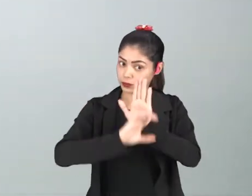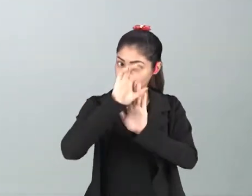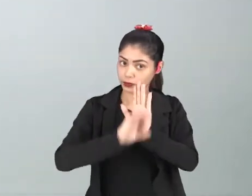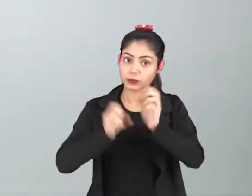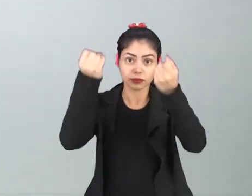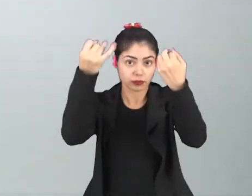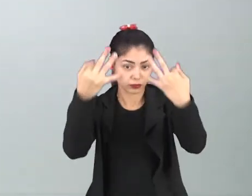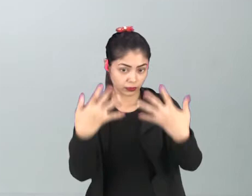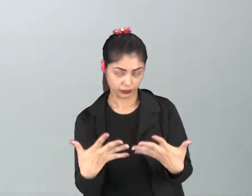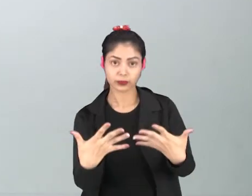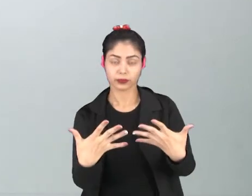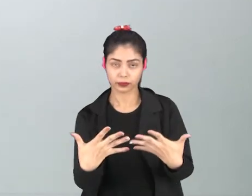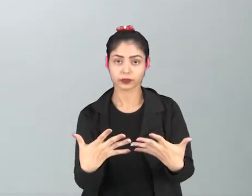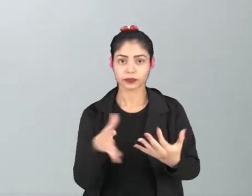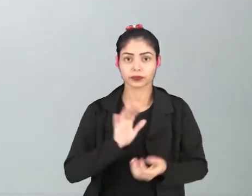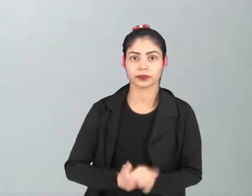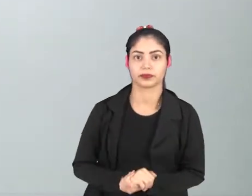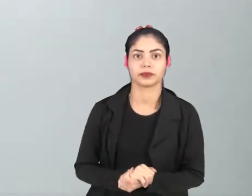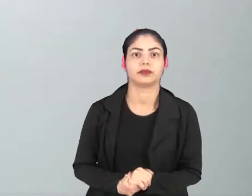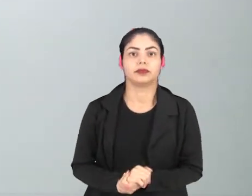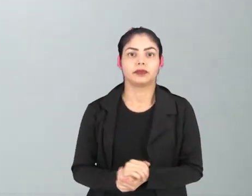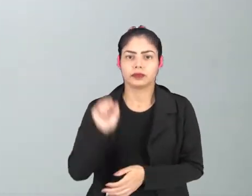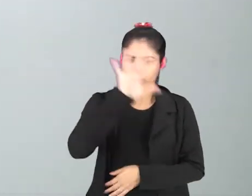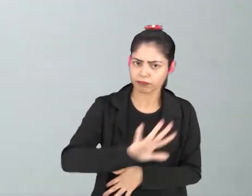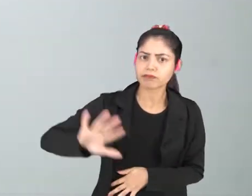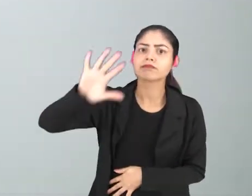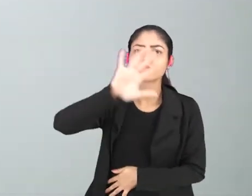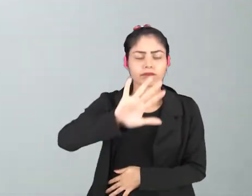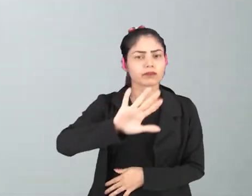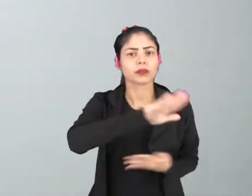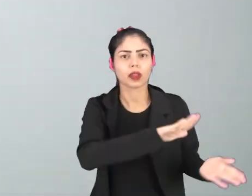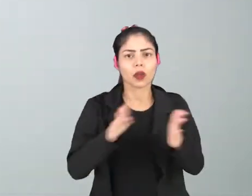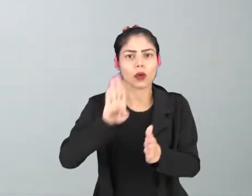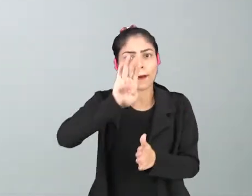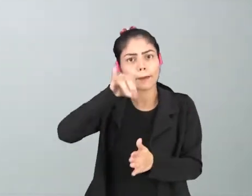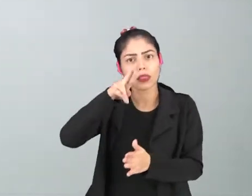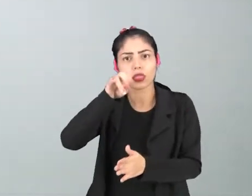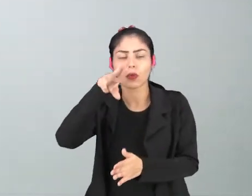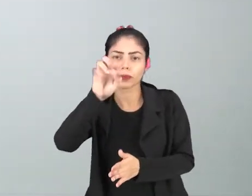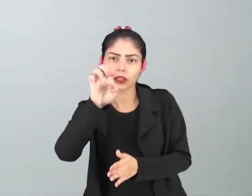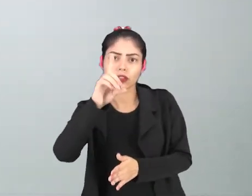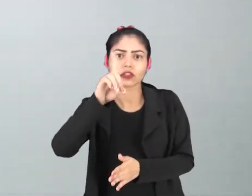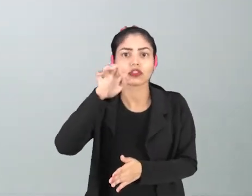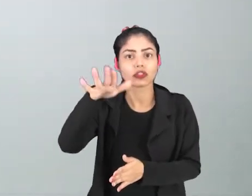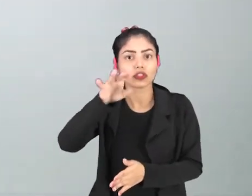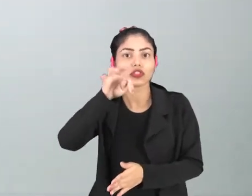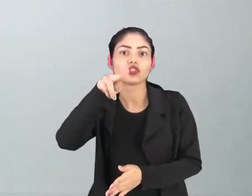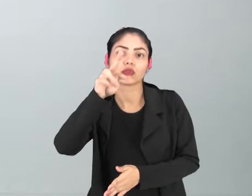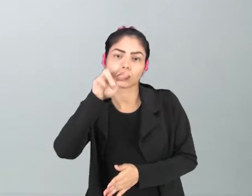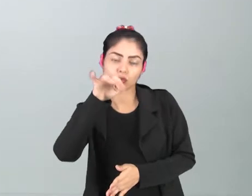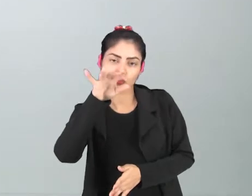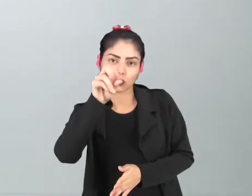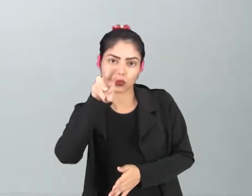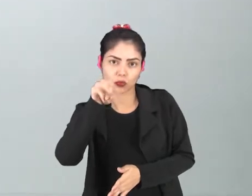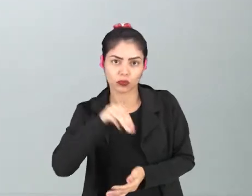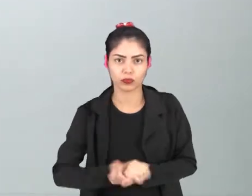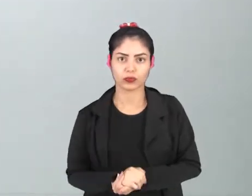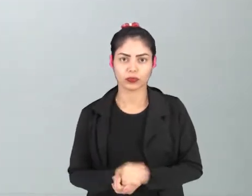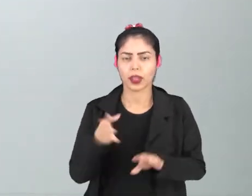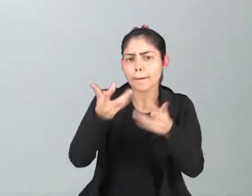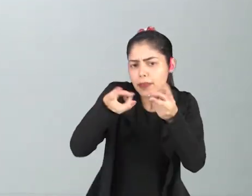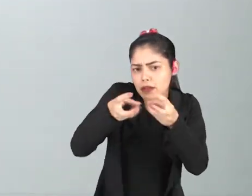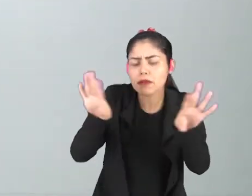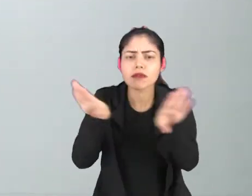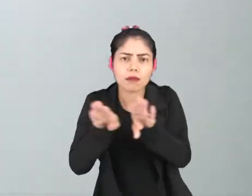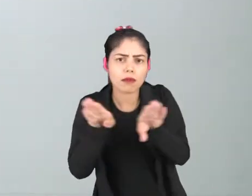e construímos, a generalização para o binômio de Newton, correto? Então vocês perceberam que